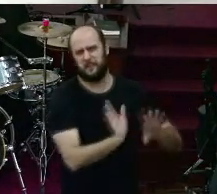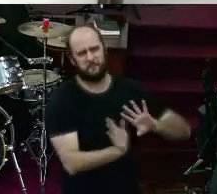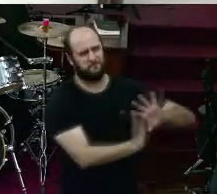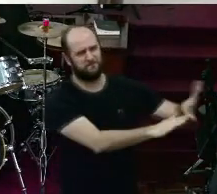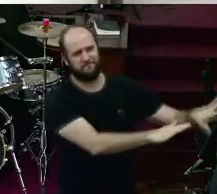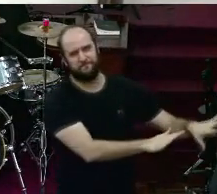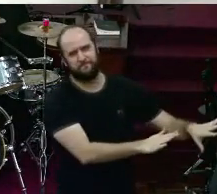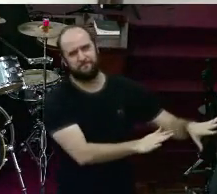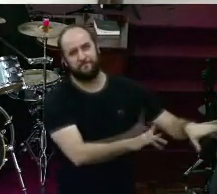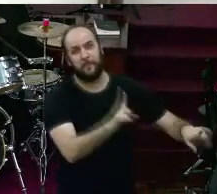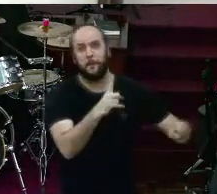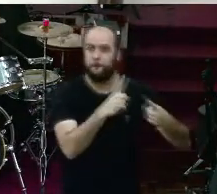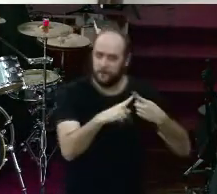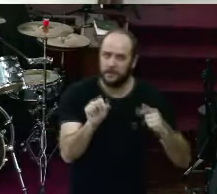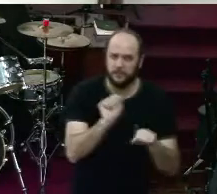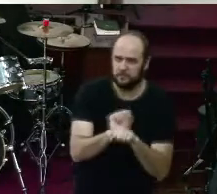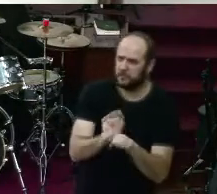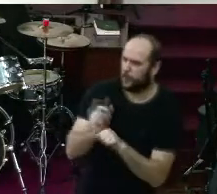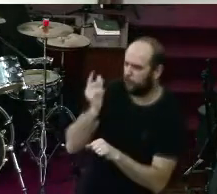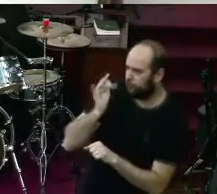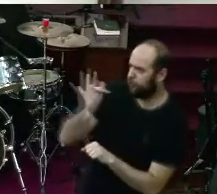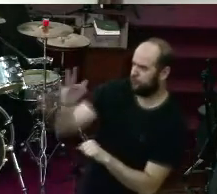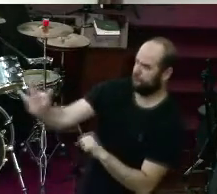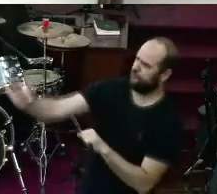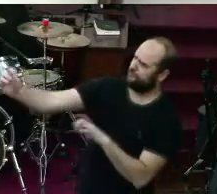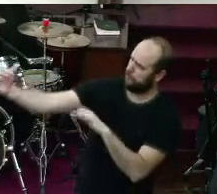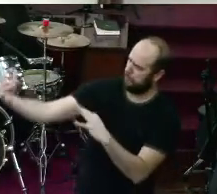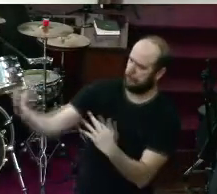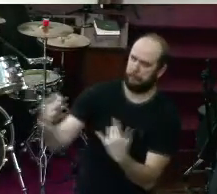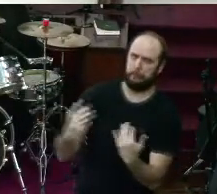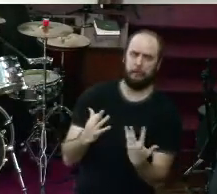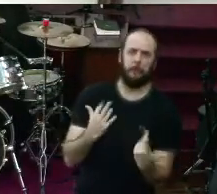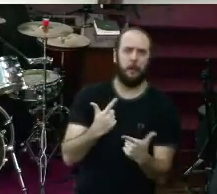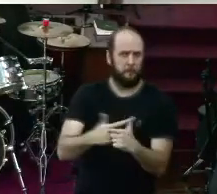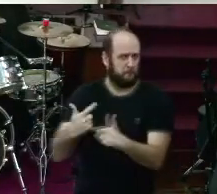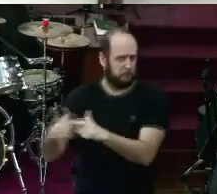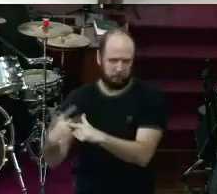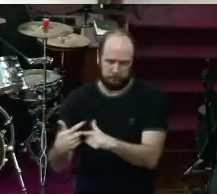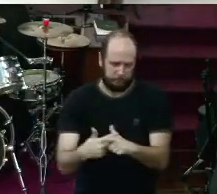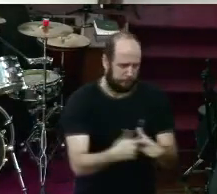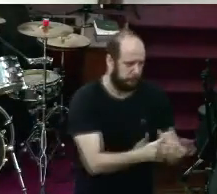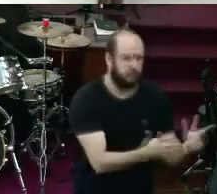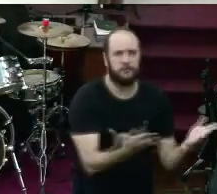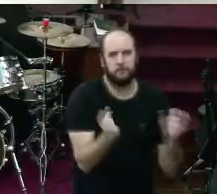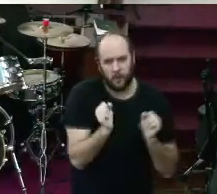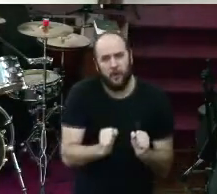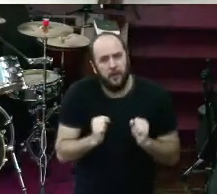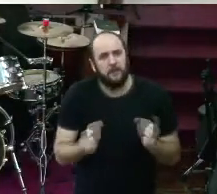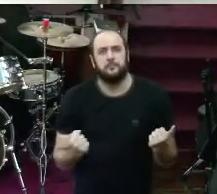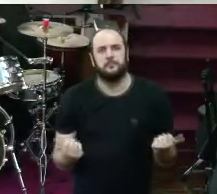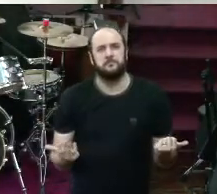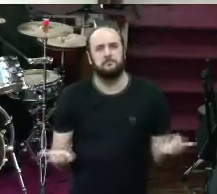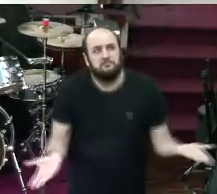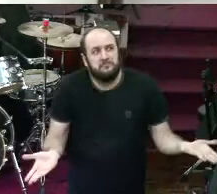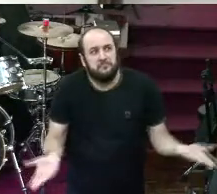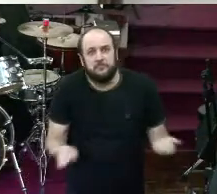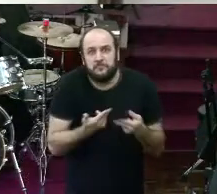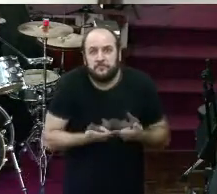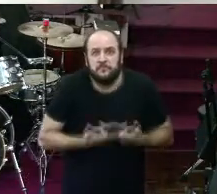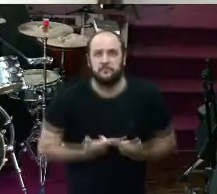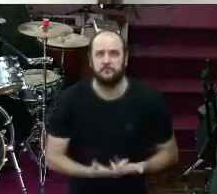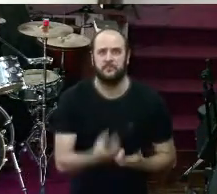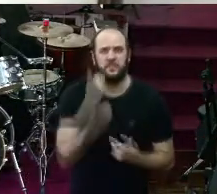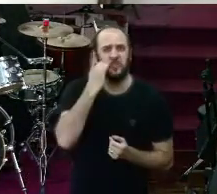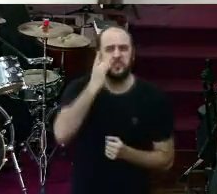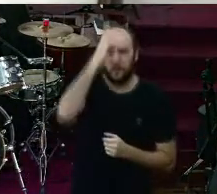poderão vir outras. Não que eu estou aqui pregador de caos, mas a Bíblia diz isso para nós. Dos tempos difíceis, dos dias maus, e